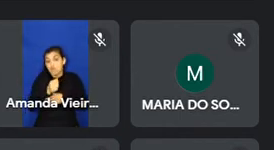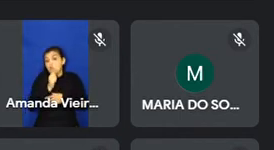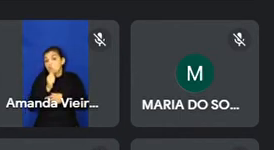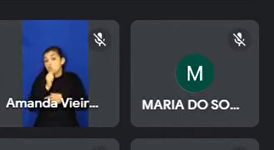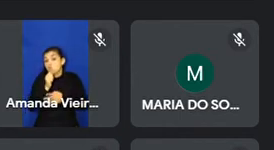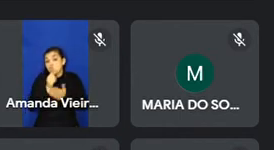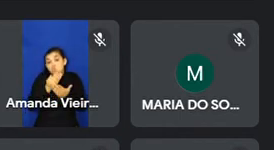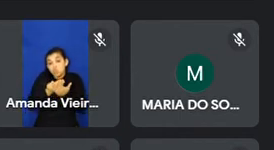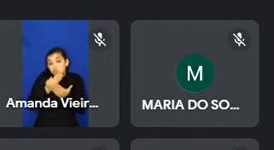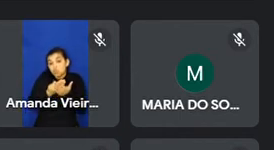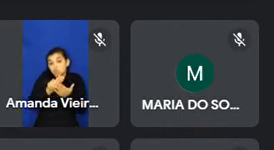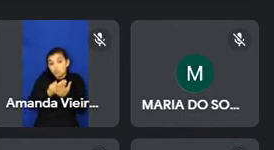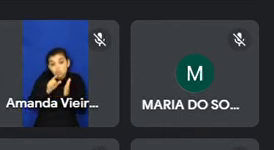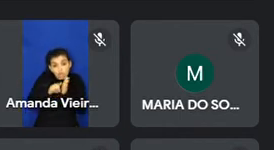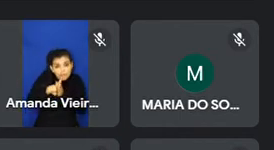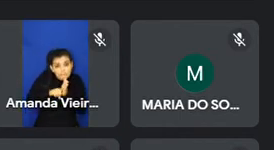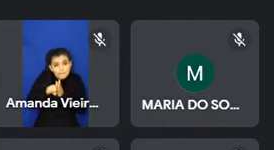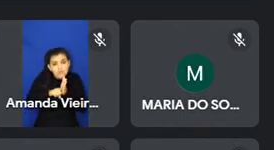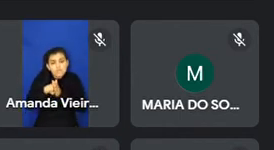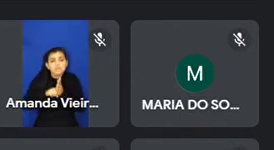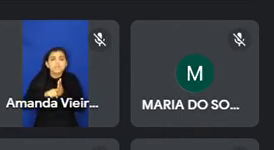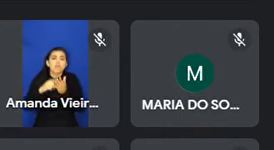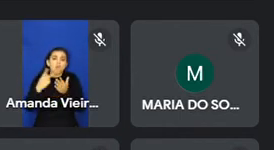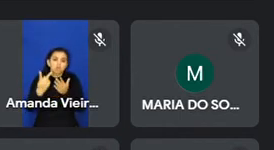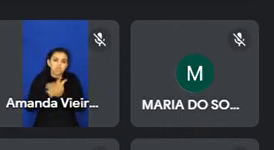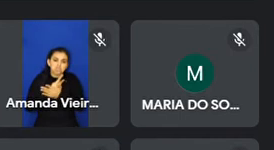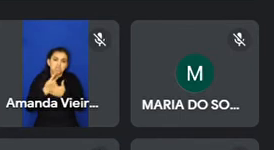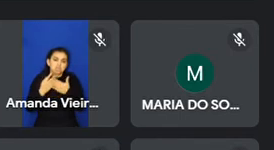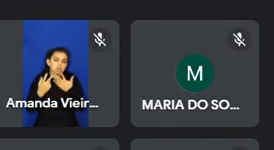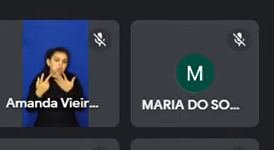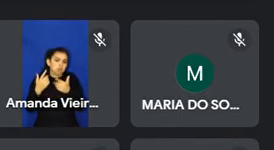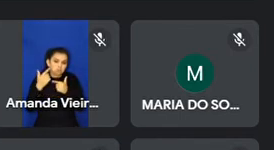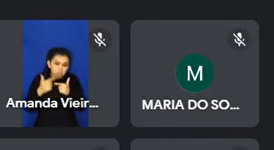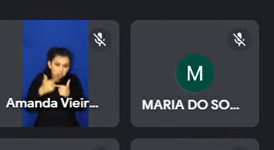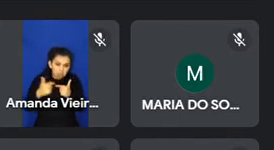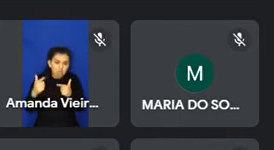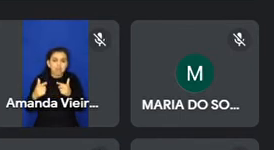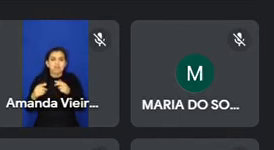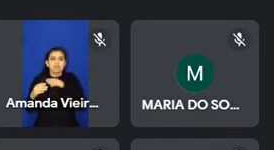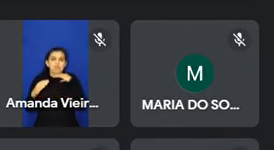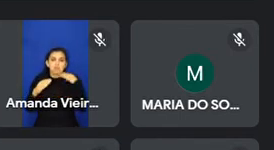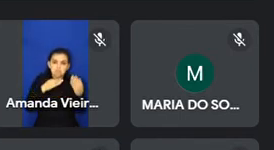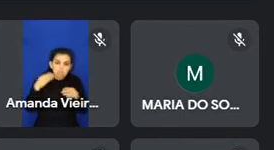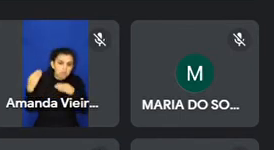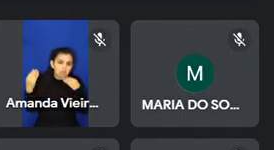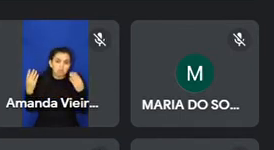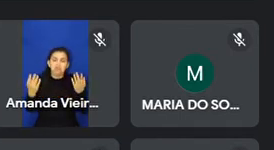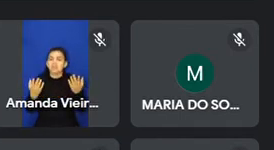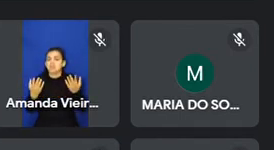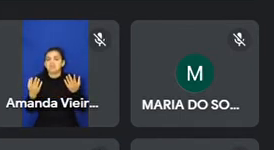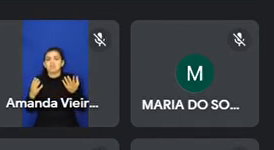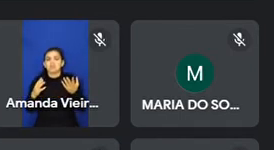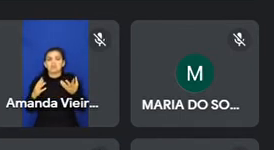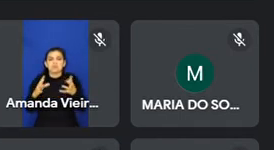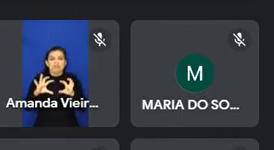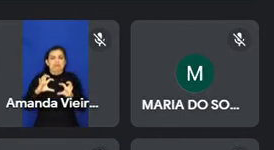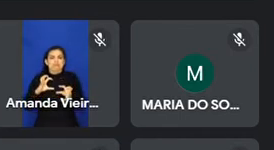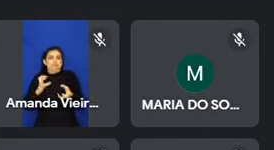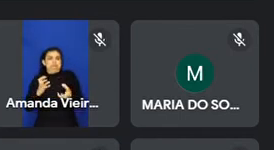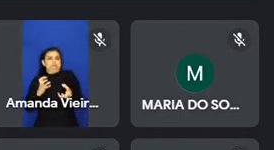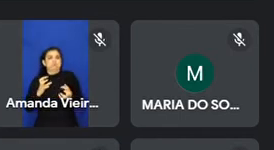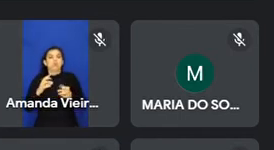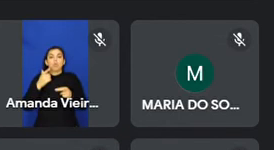ter acontecido algum dano, alguma coisa, causado a morte, causado trombose, isso, aquilo, outro, né?